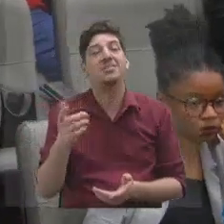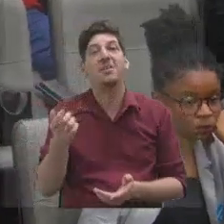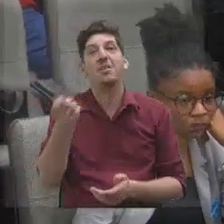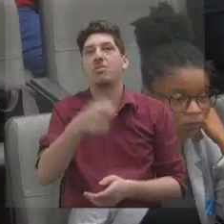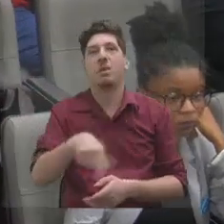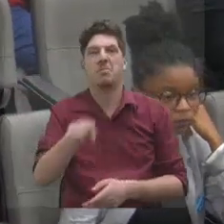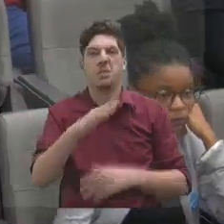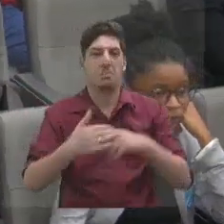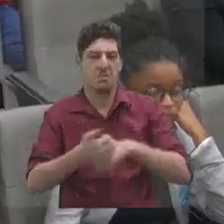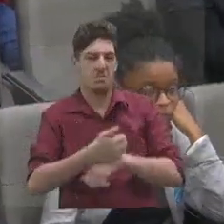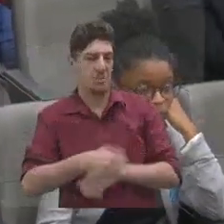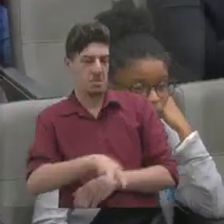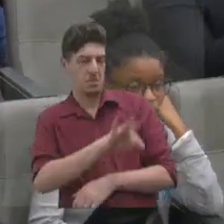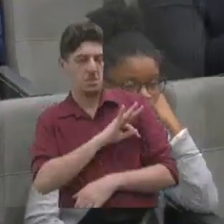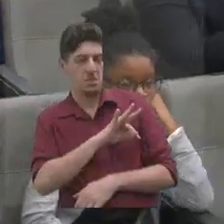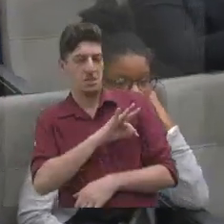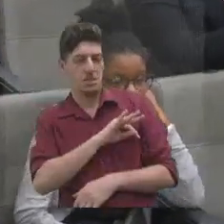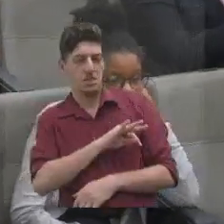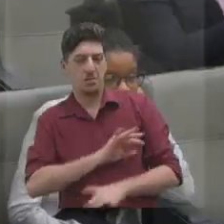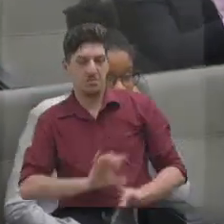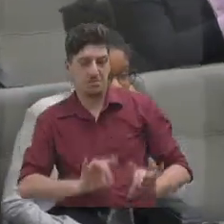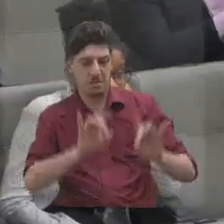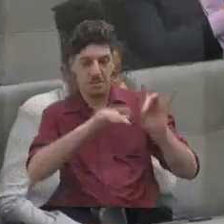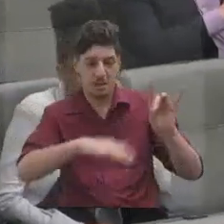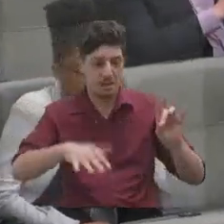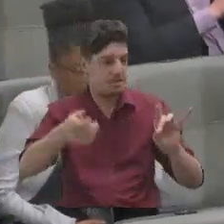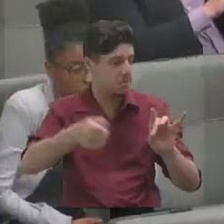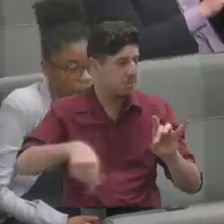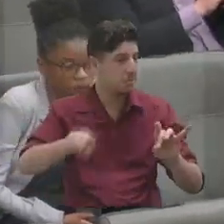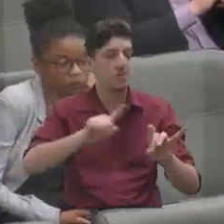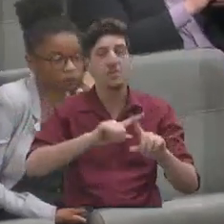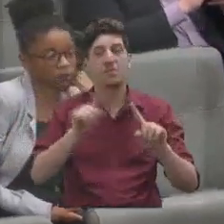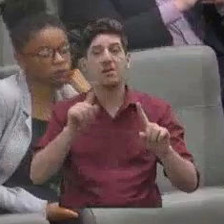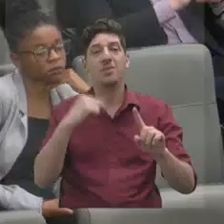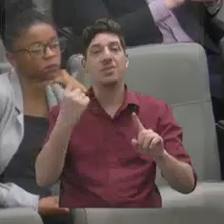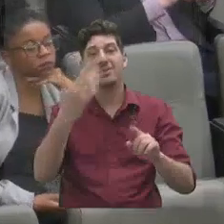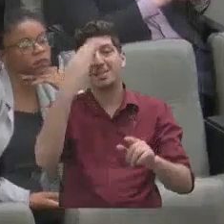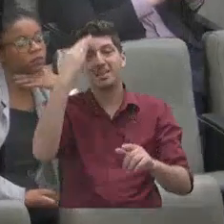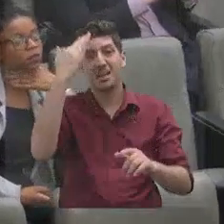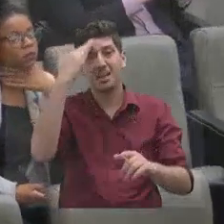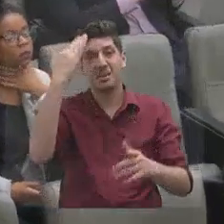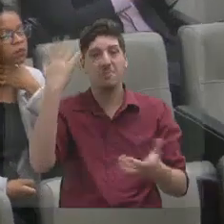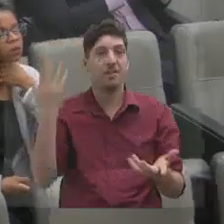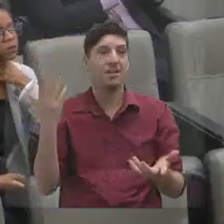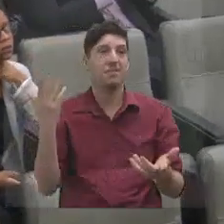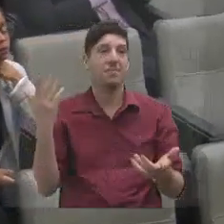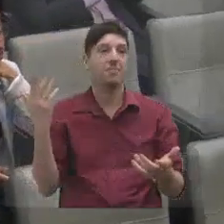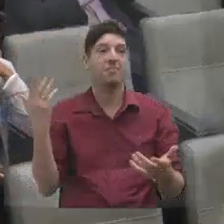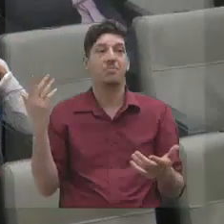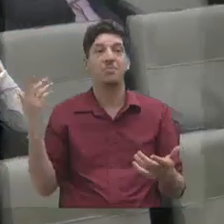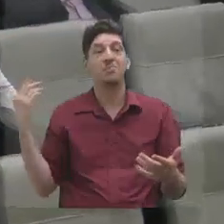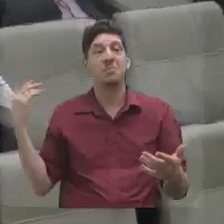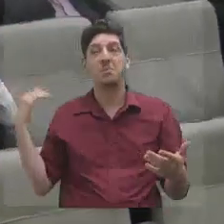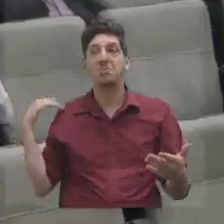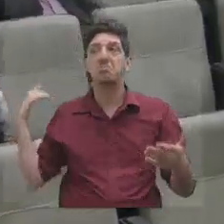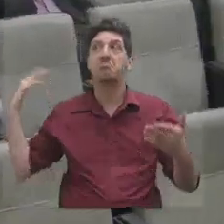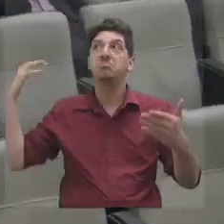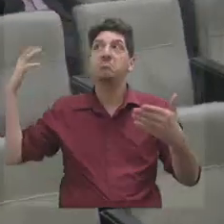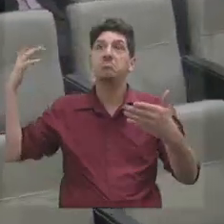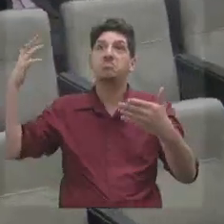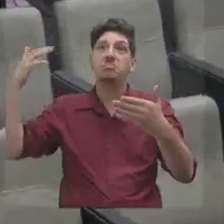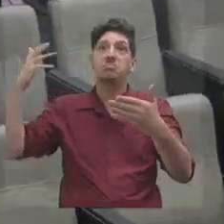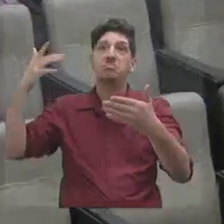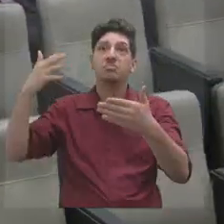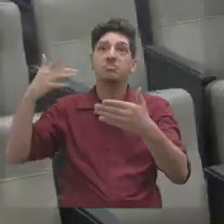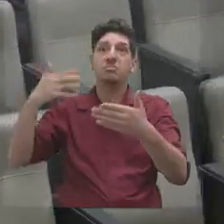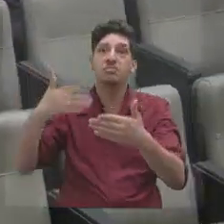técnico da área da área para saber que um dia que mais deu menos Dias essas rodovias